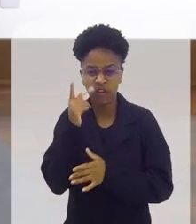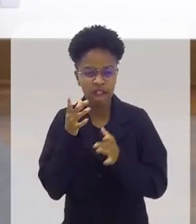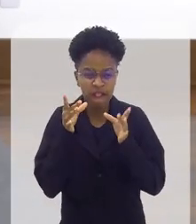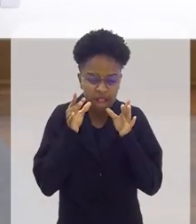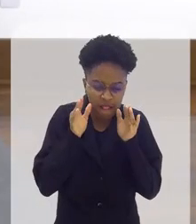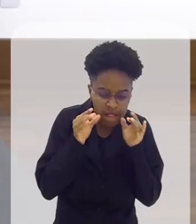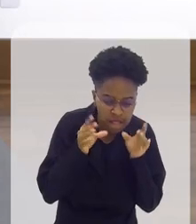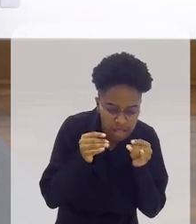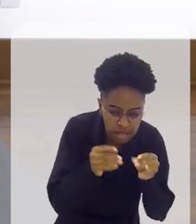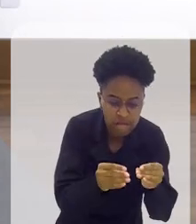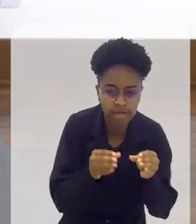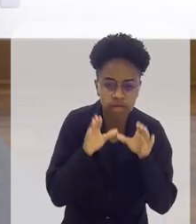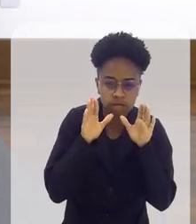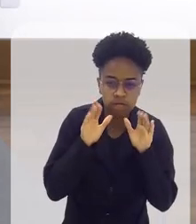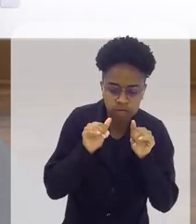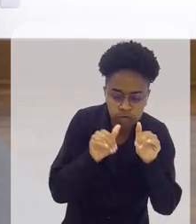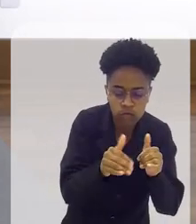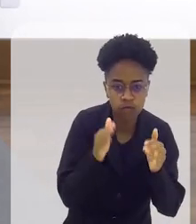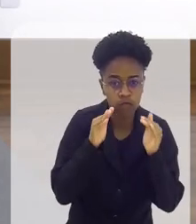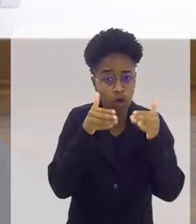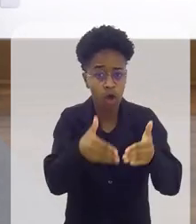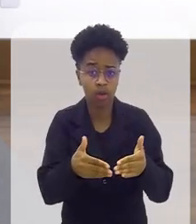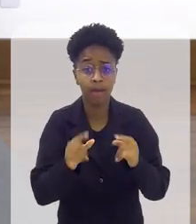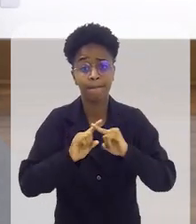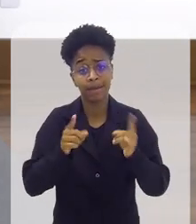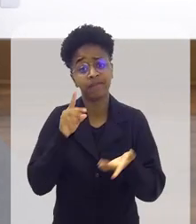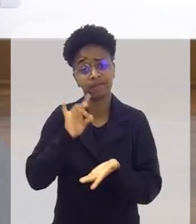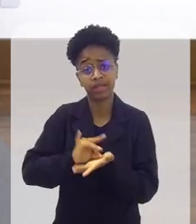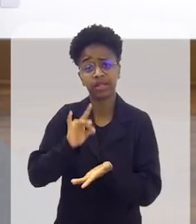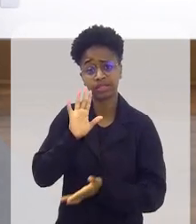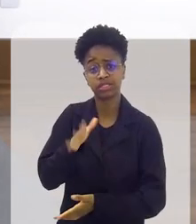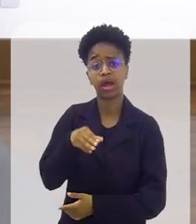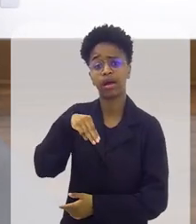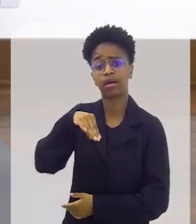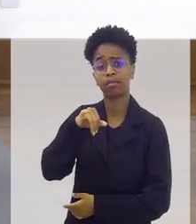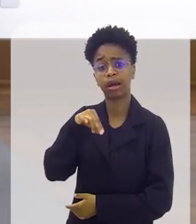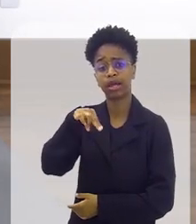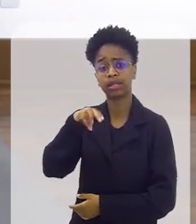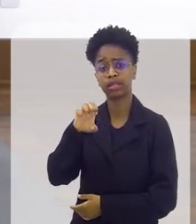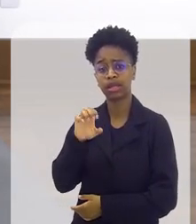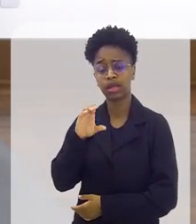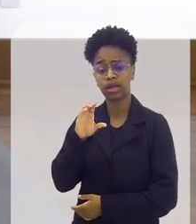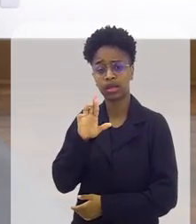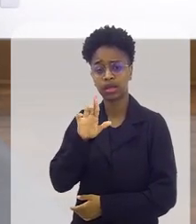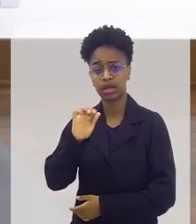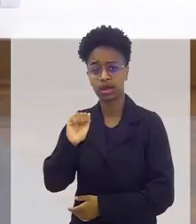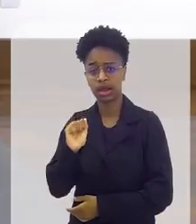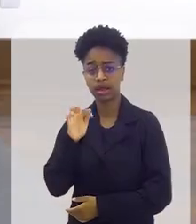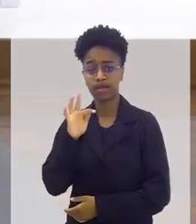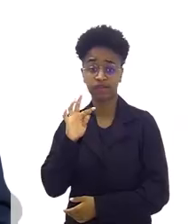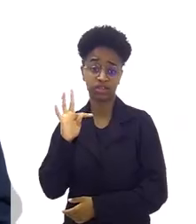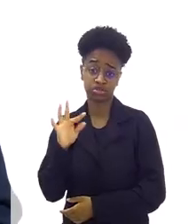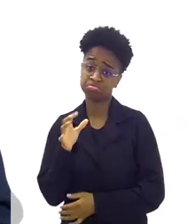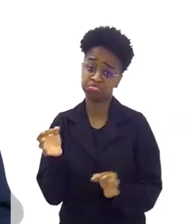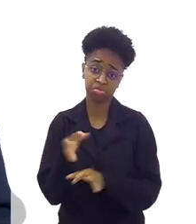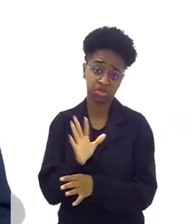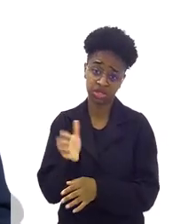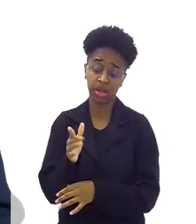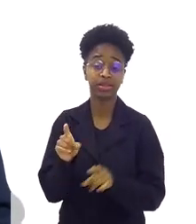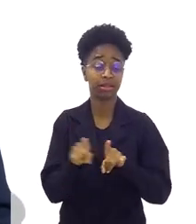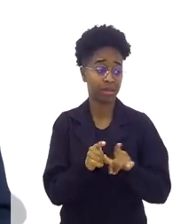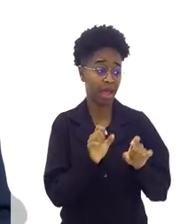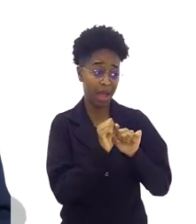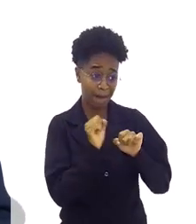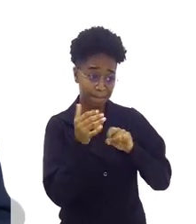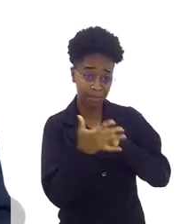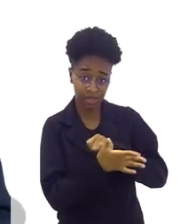Elas mergulharam e tal, mas na verdade ela é o Minecraft. Quer dizer, eu acho que a pandemia também ajudou, né? Ajudou muito. Eu acho que